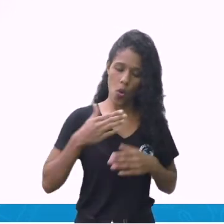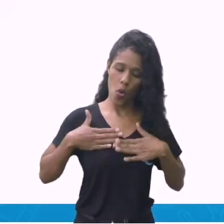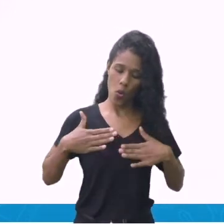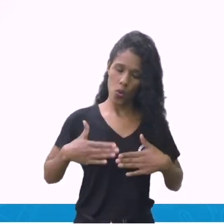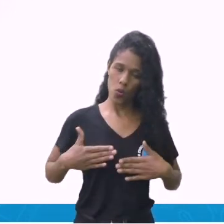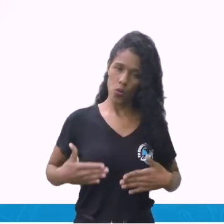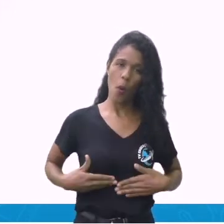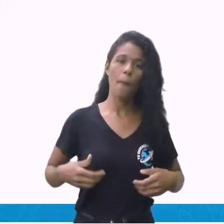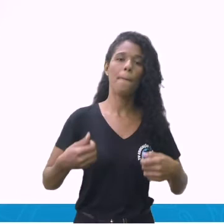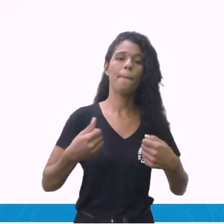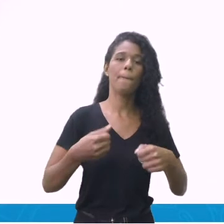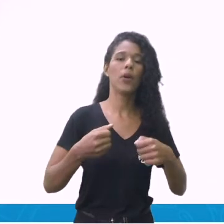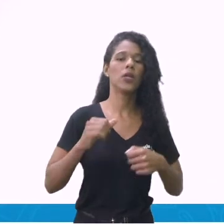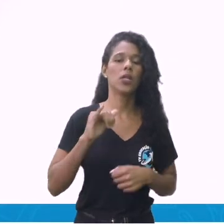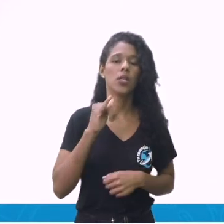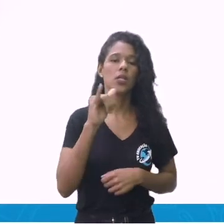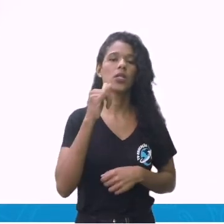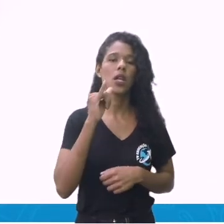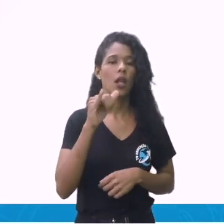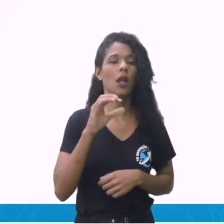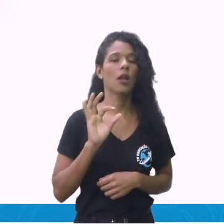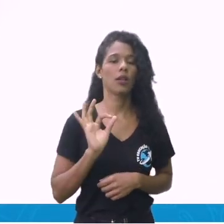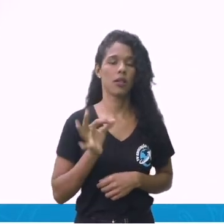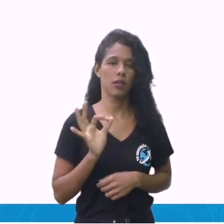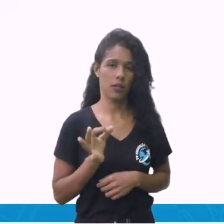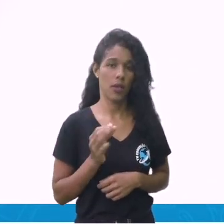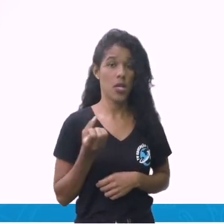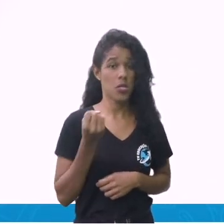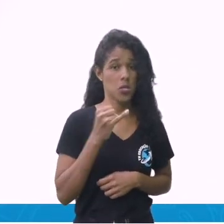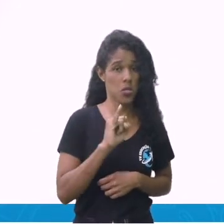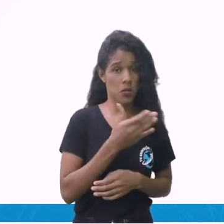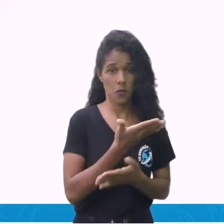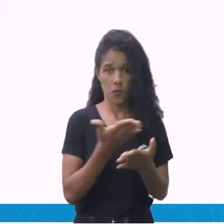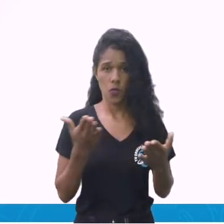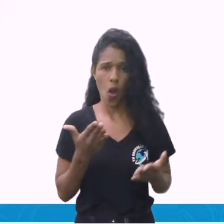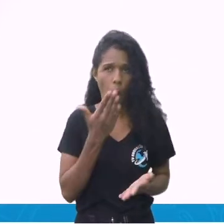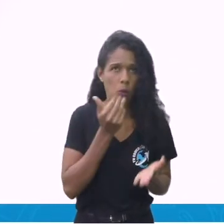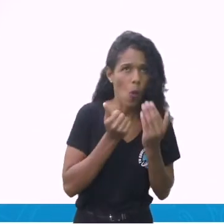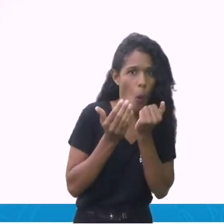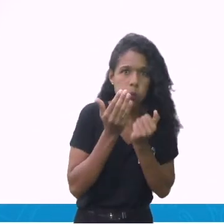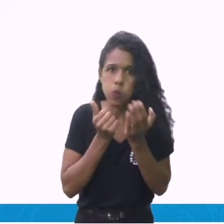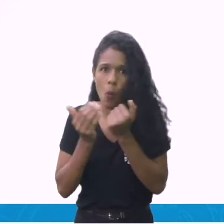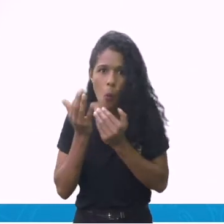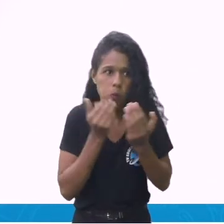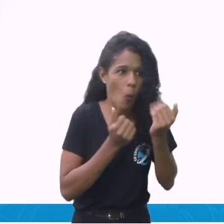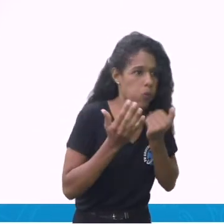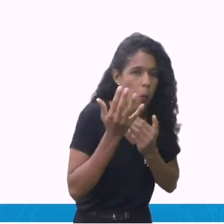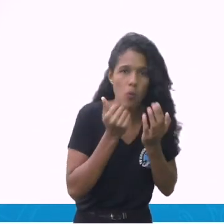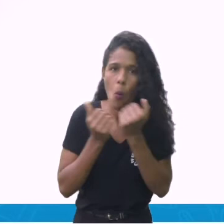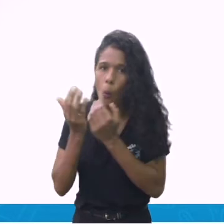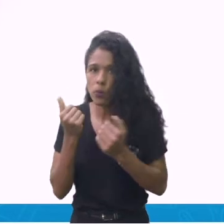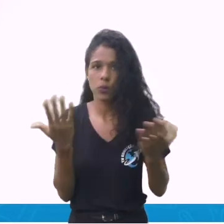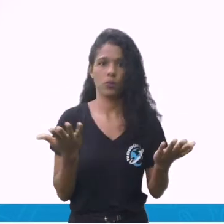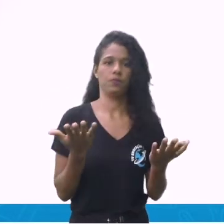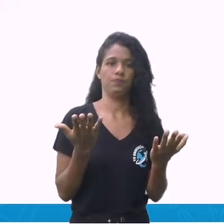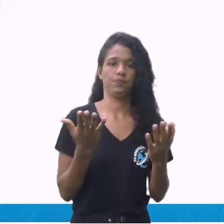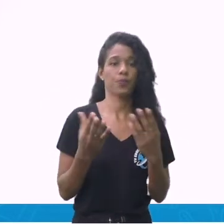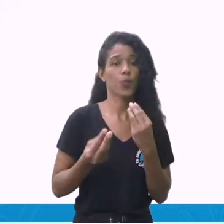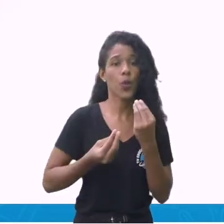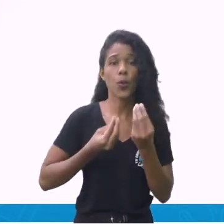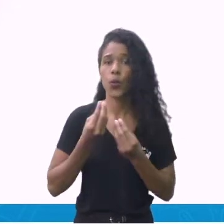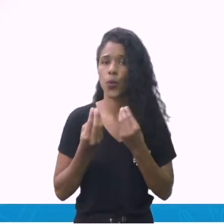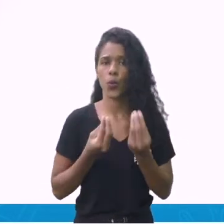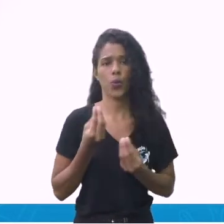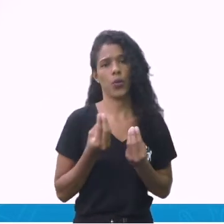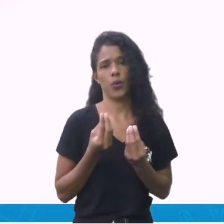mais alimento do que o seu corpo precisa, não vai ser bacana. Mas se você ingerir menos, também